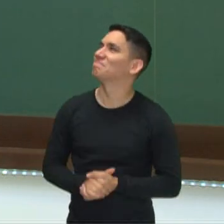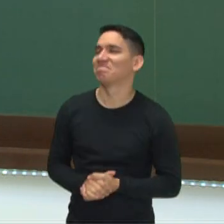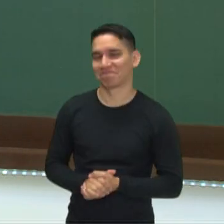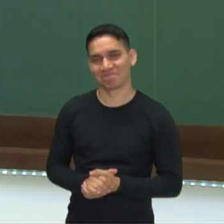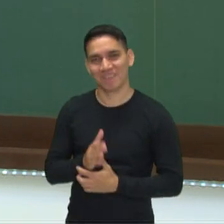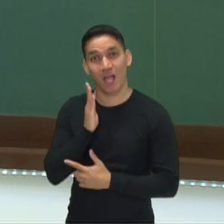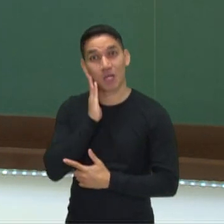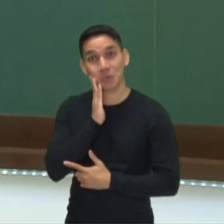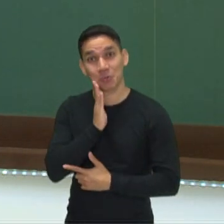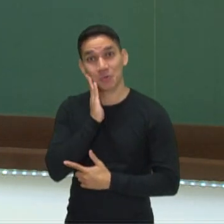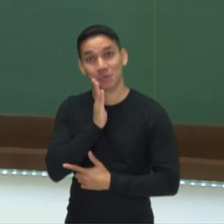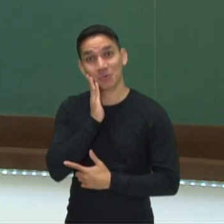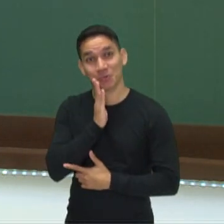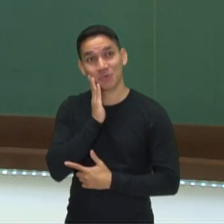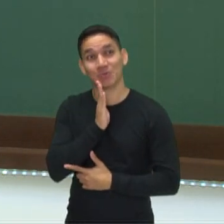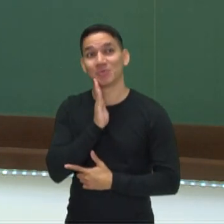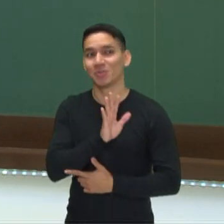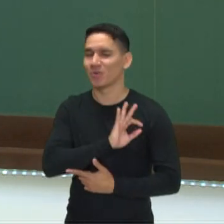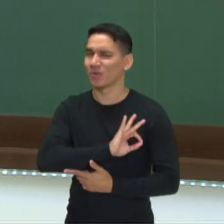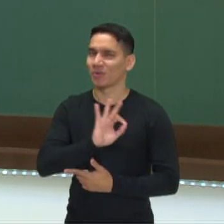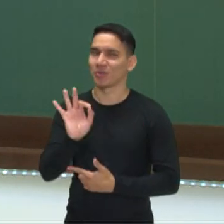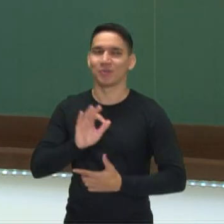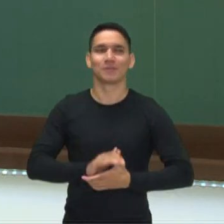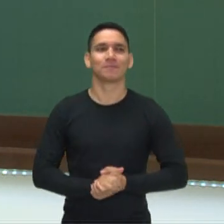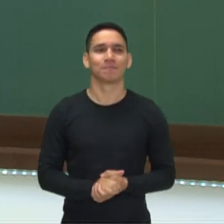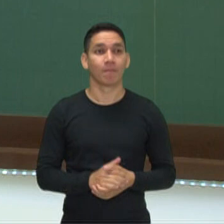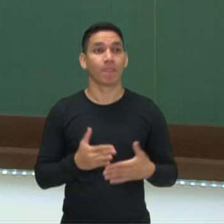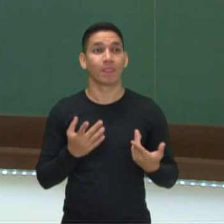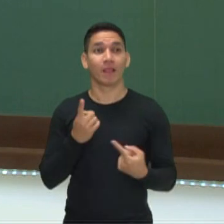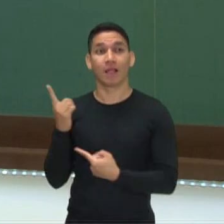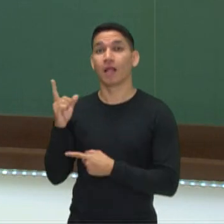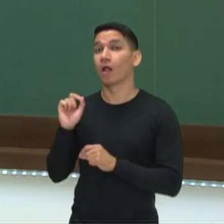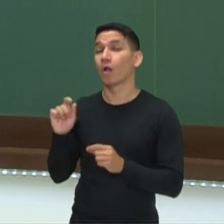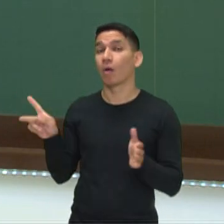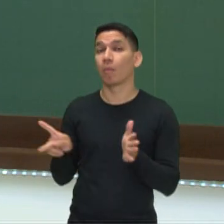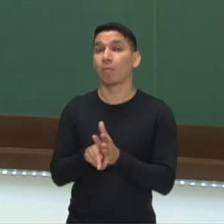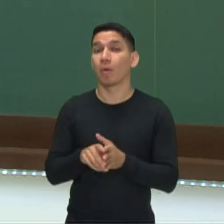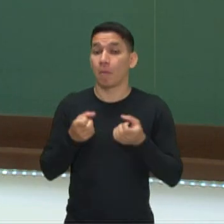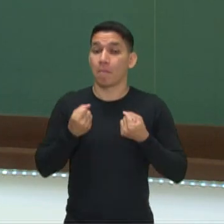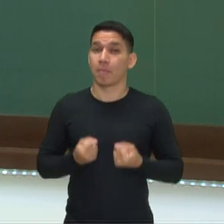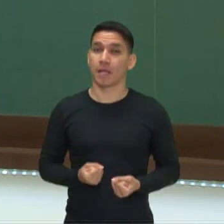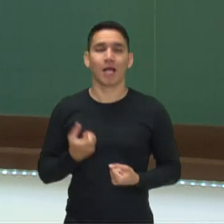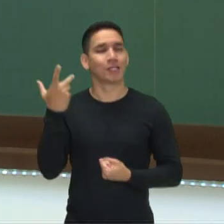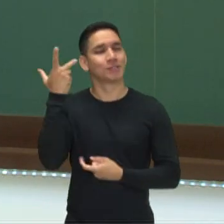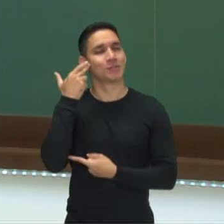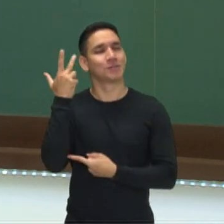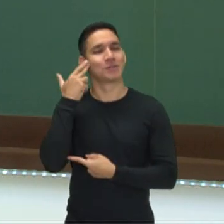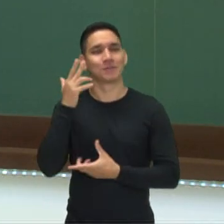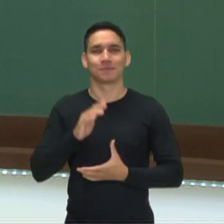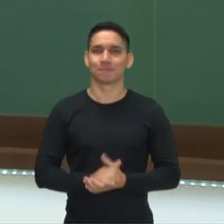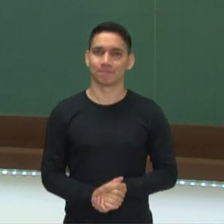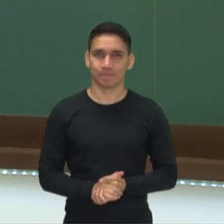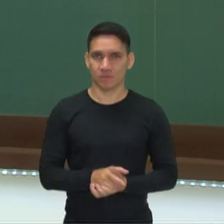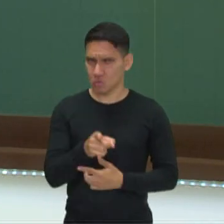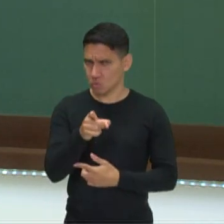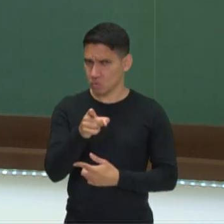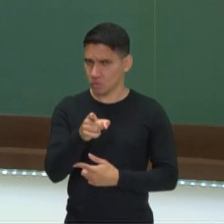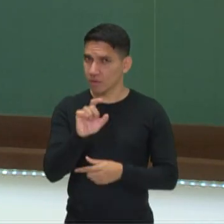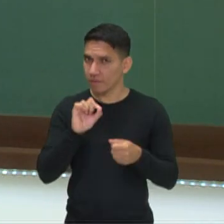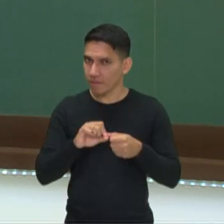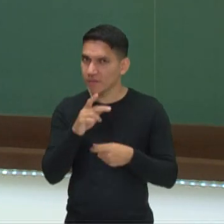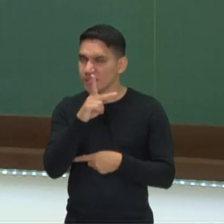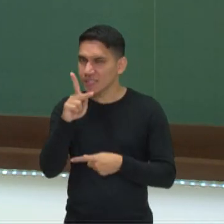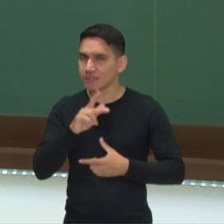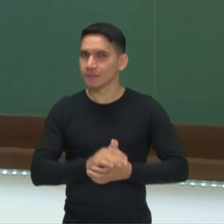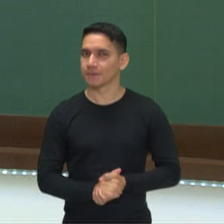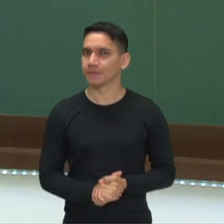no azulzinho, ótimo. Então a Júlia está no peso normal. E você, fez a conta do